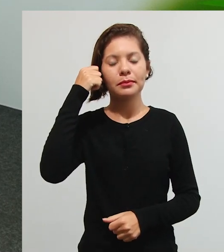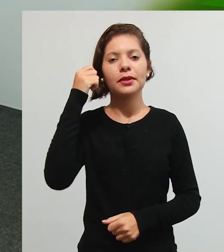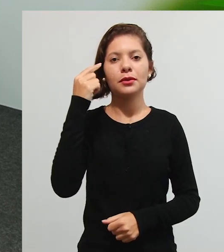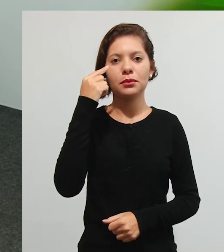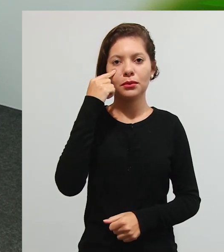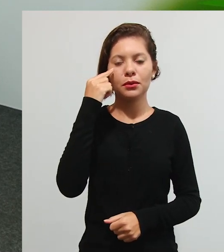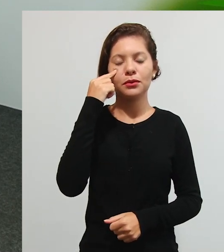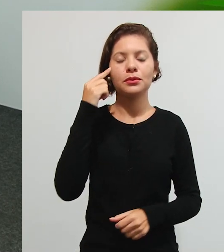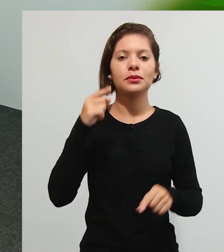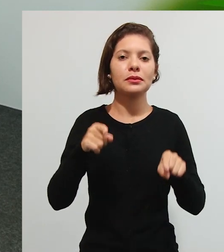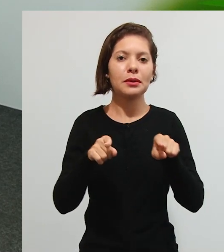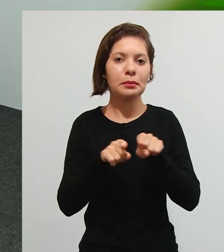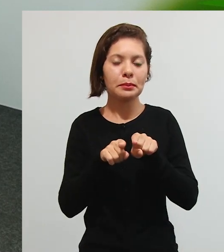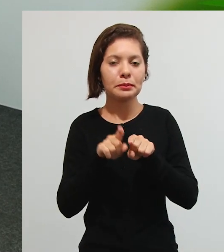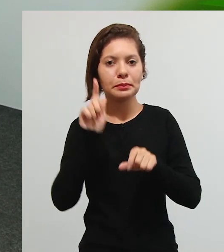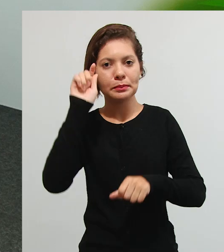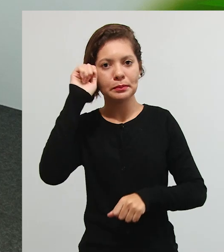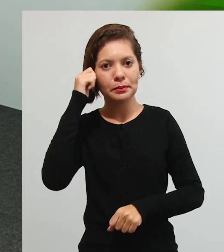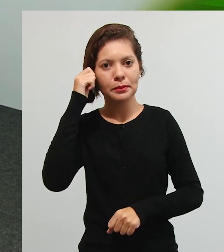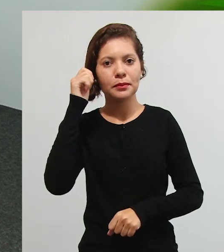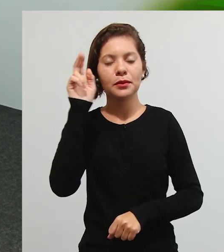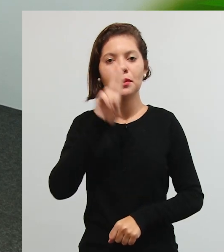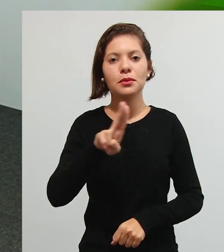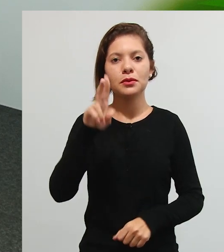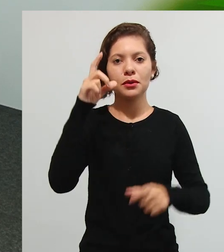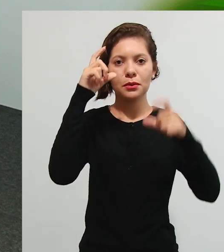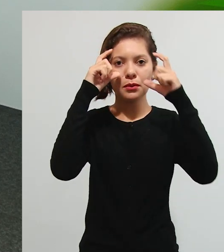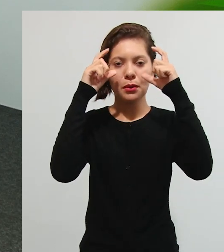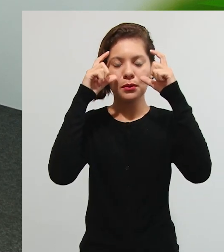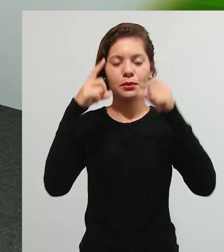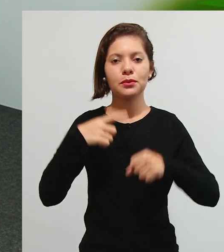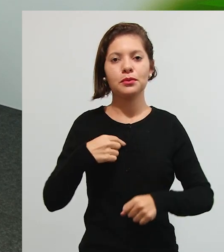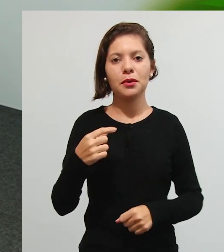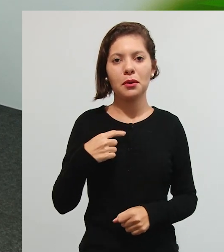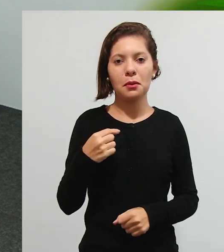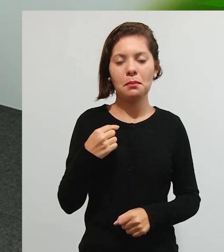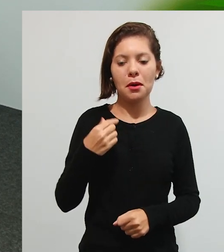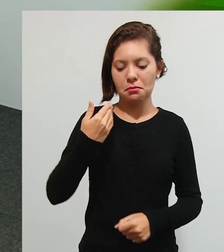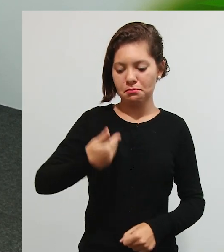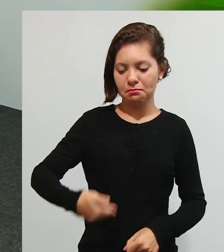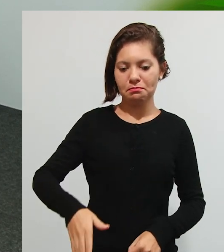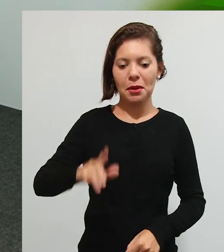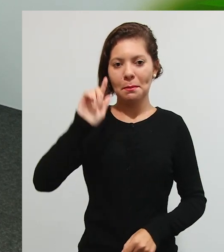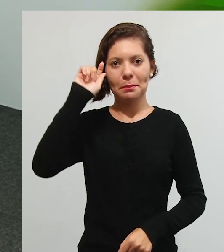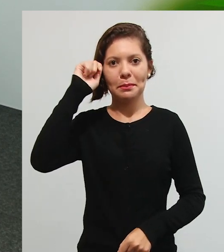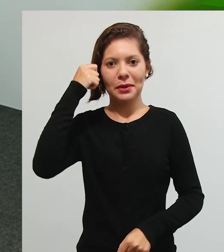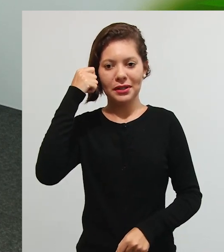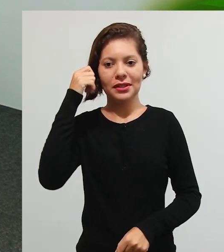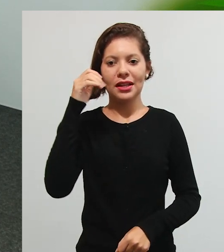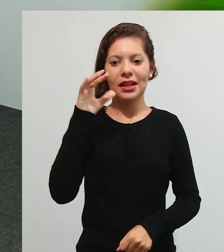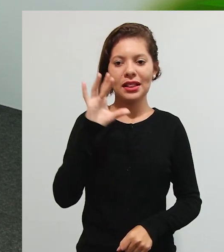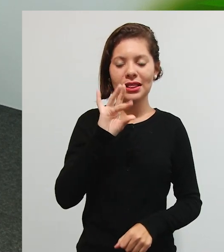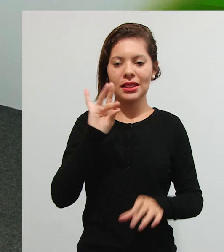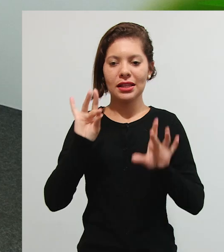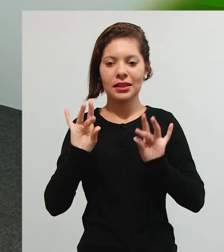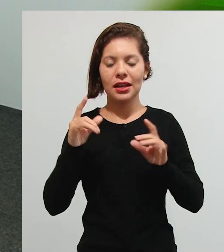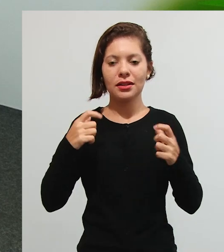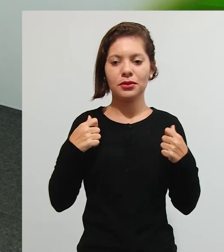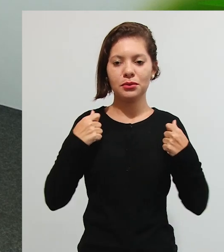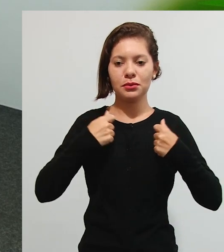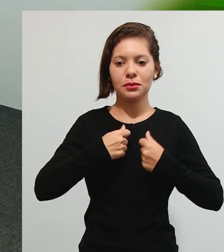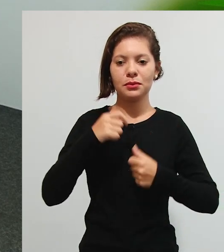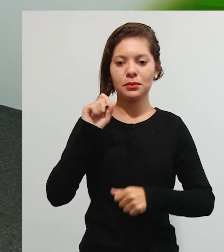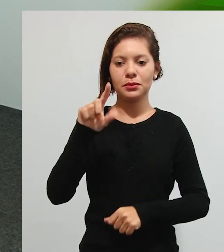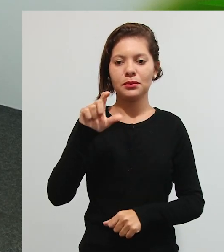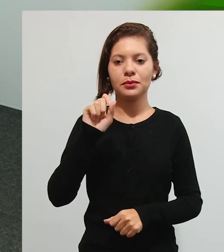estou usando óculos, a minha roupa é predominantemente preta, apenas com o detalhe de um terno